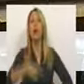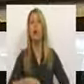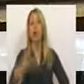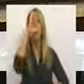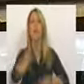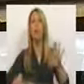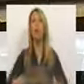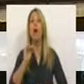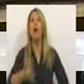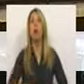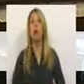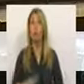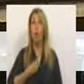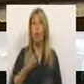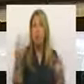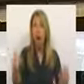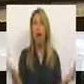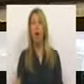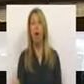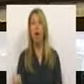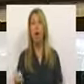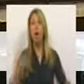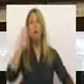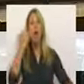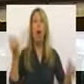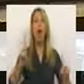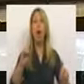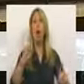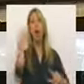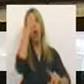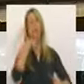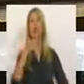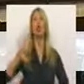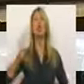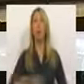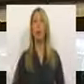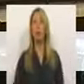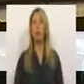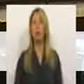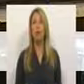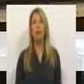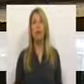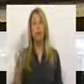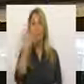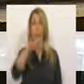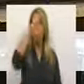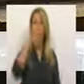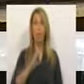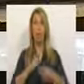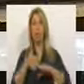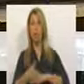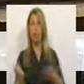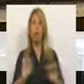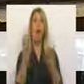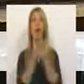questão? Está ou não está preocupada? Afeta ou não afeta a imagem do país? É que se o Governo não intervém nesta